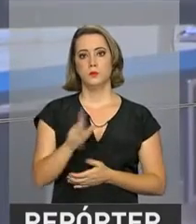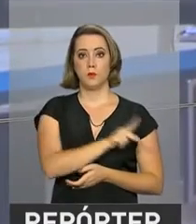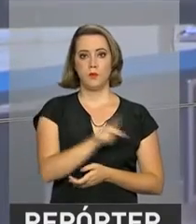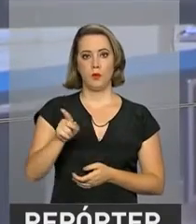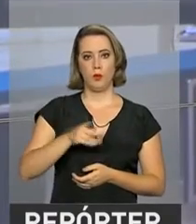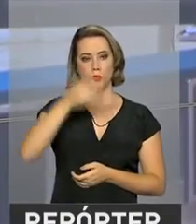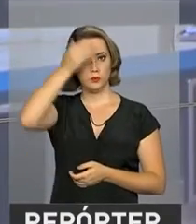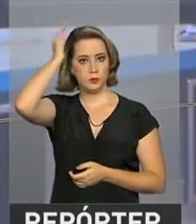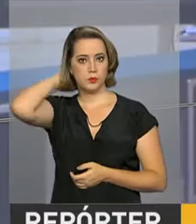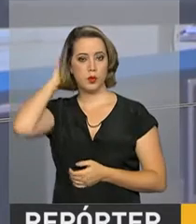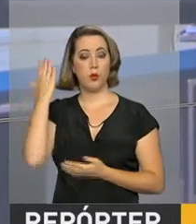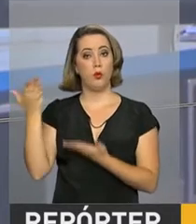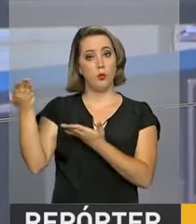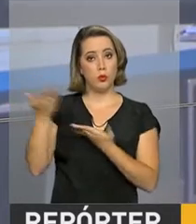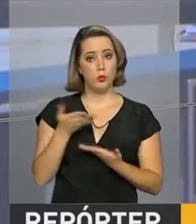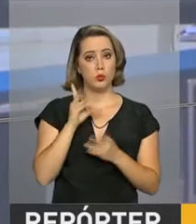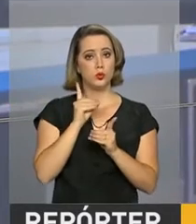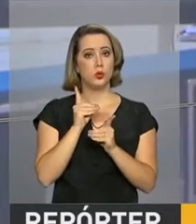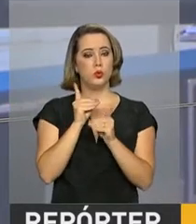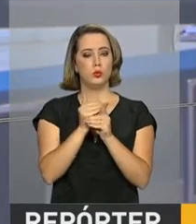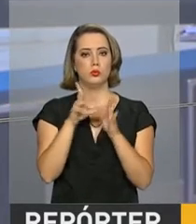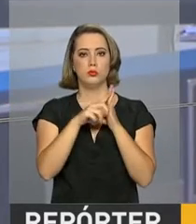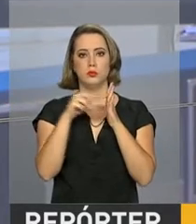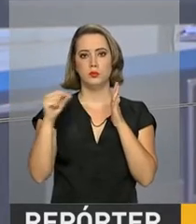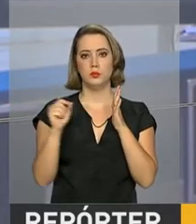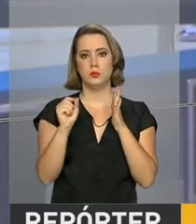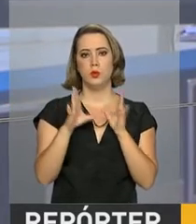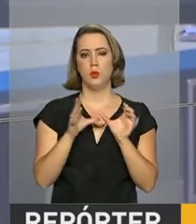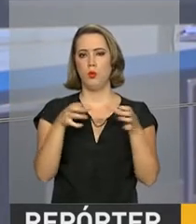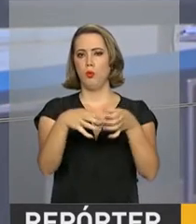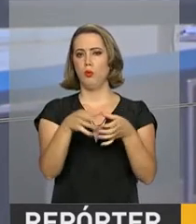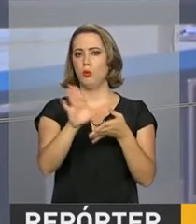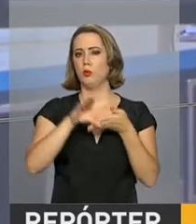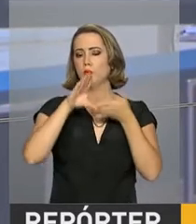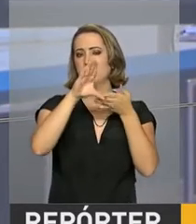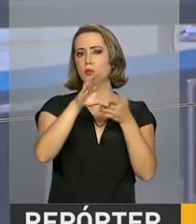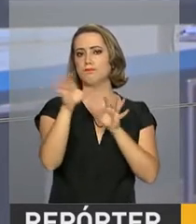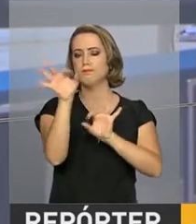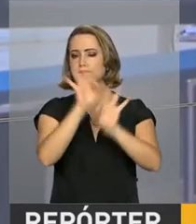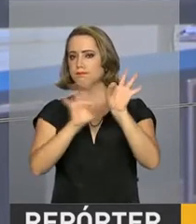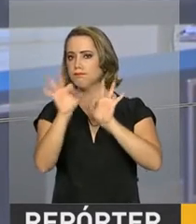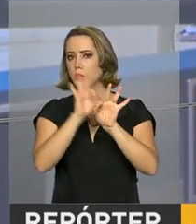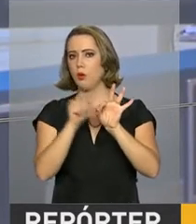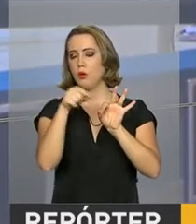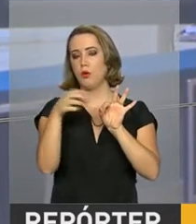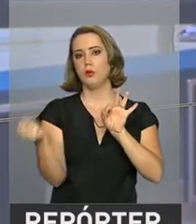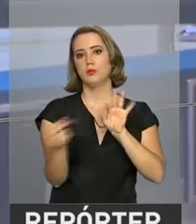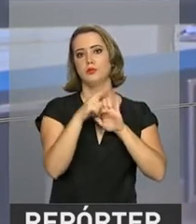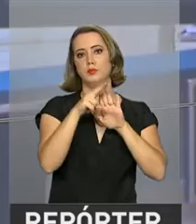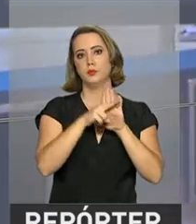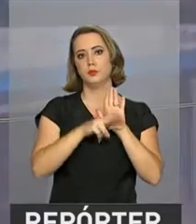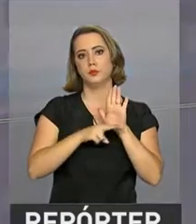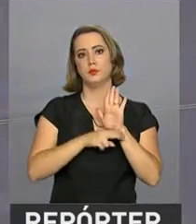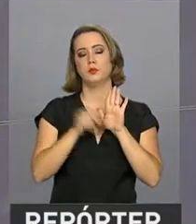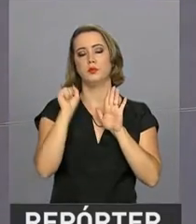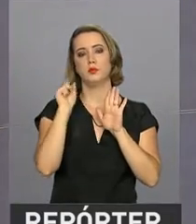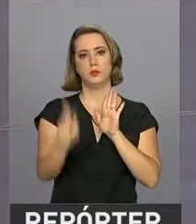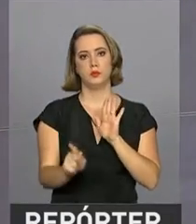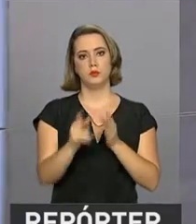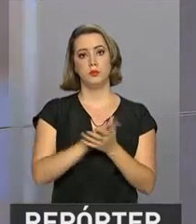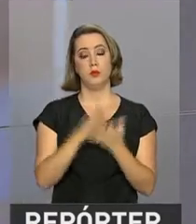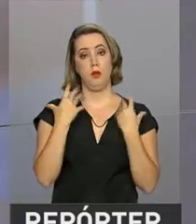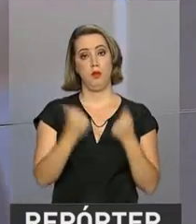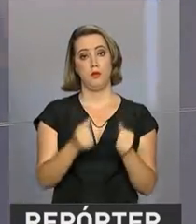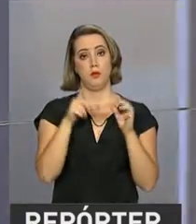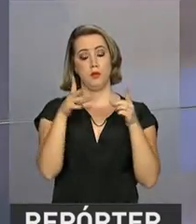presidente michel temer recebeu hoje no palácio do planalto integrantes da comissão que analisa a reforma da previdência nós vamos então saber os detalhes